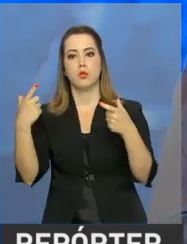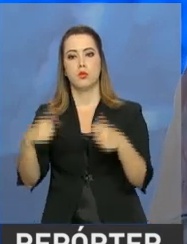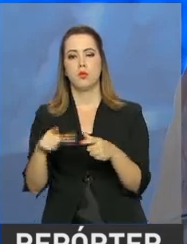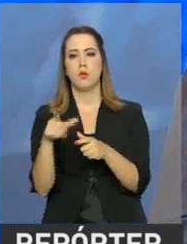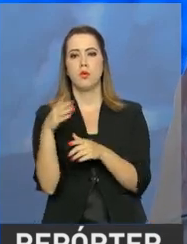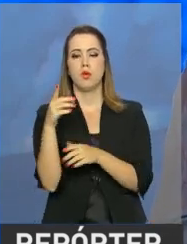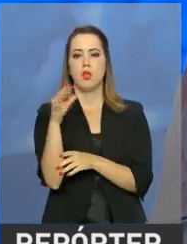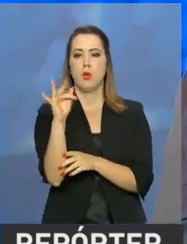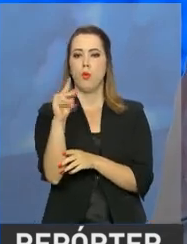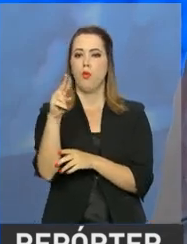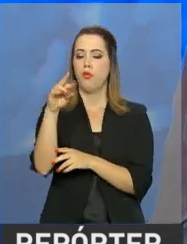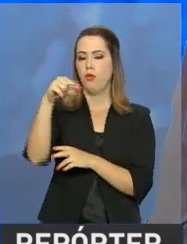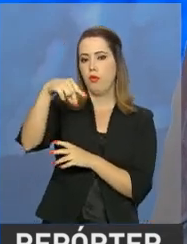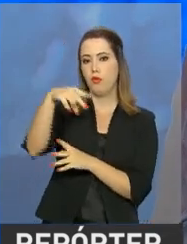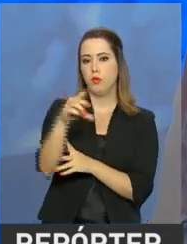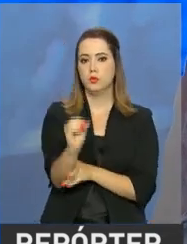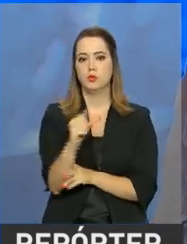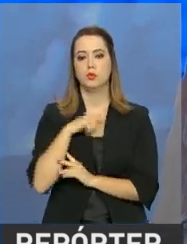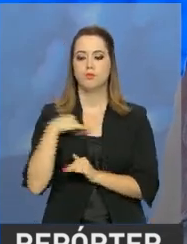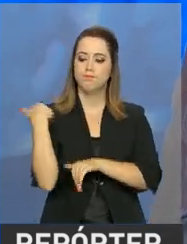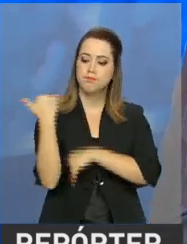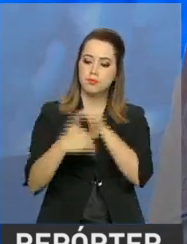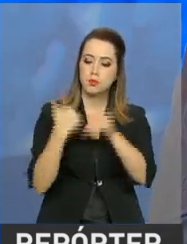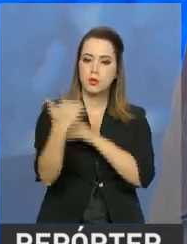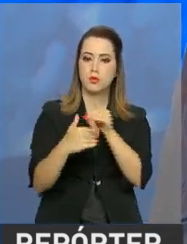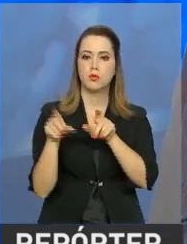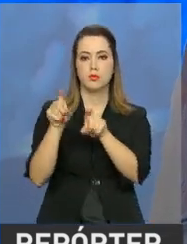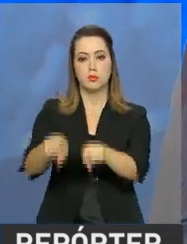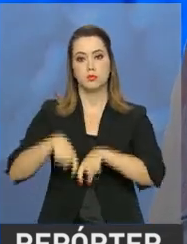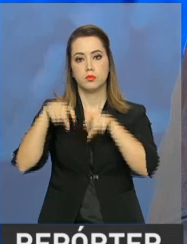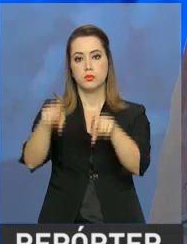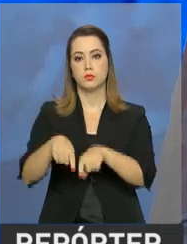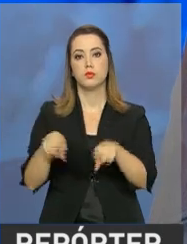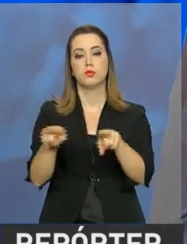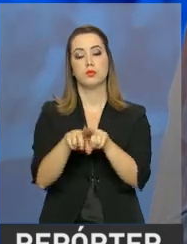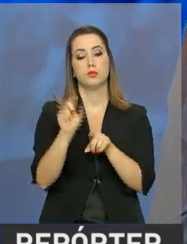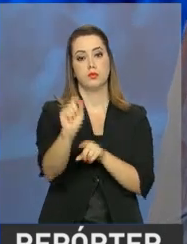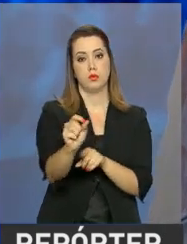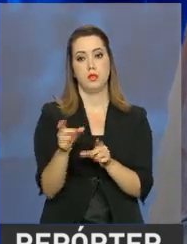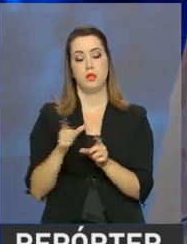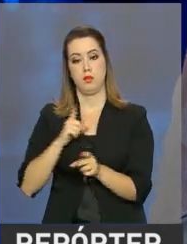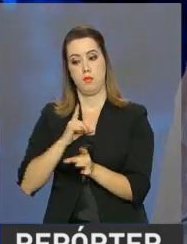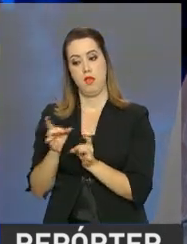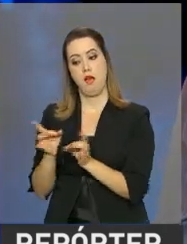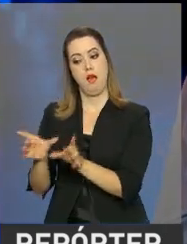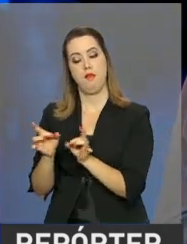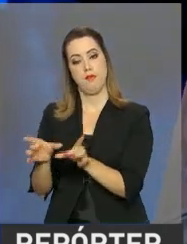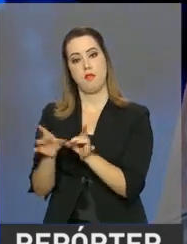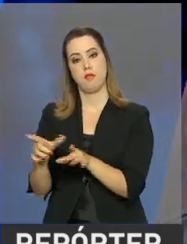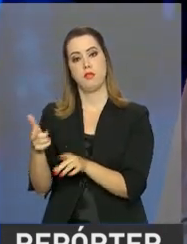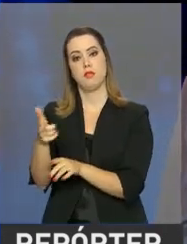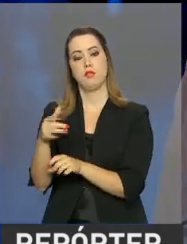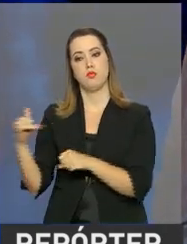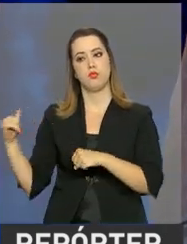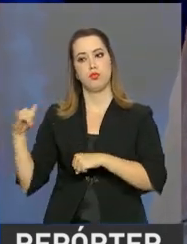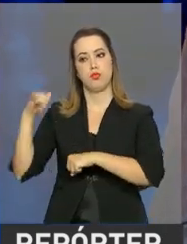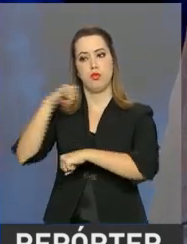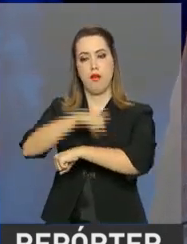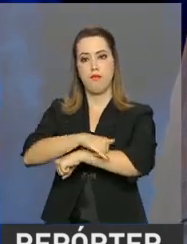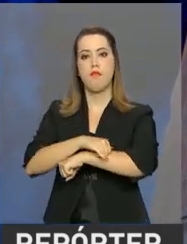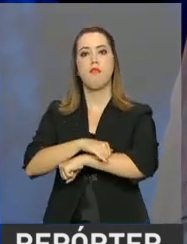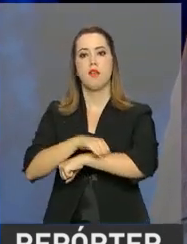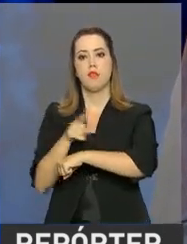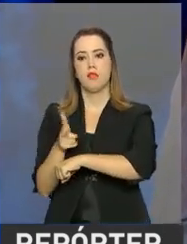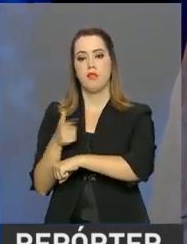para desenvolver a cadeia agrícola no Brasil. Também foi acertada a venda de aviões da Embraer para uma companhia